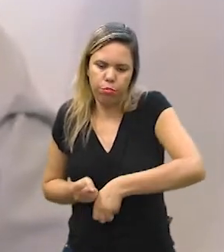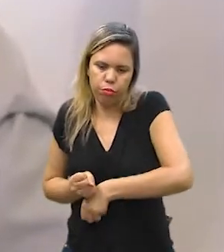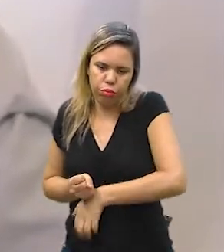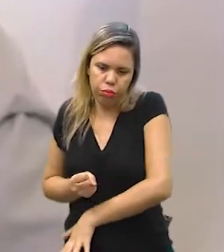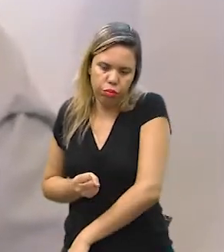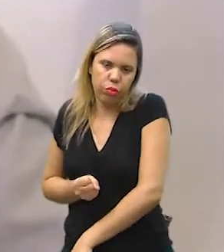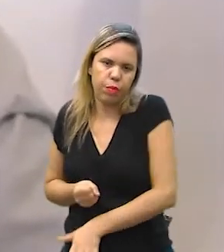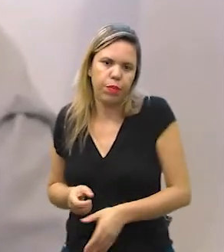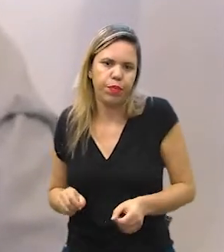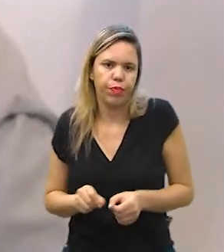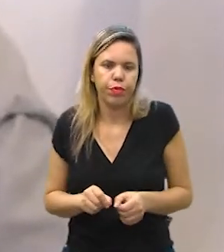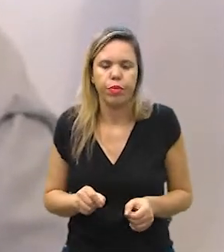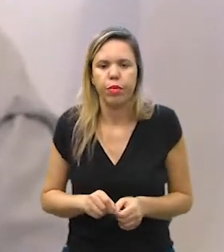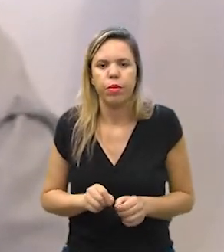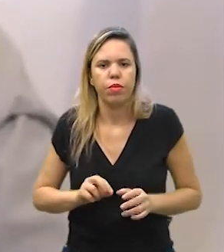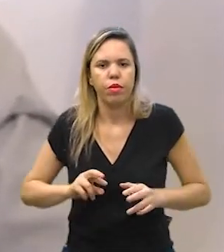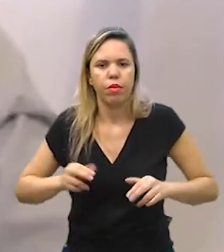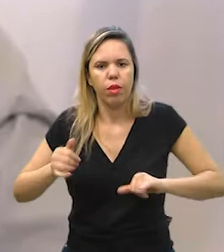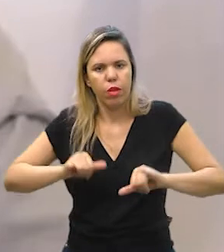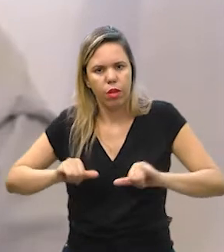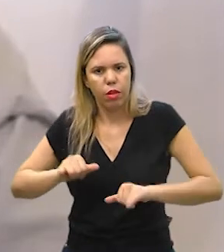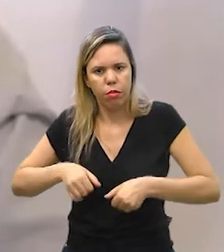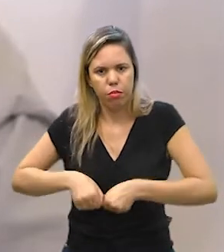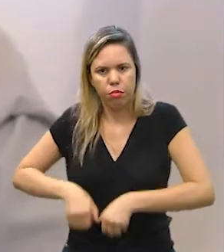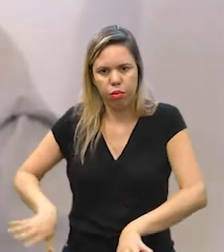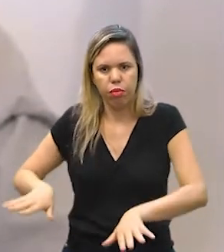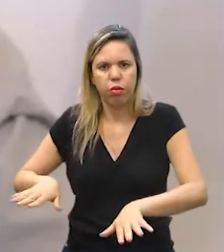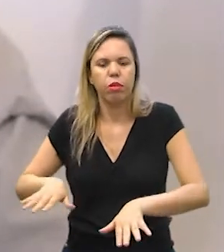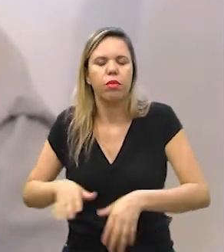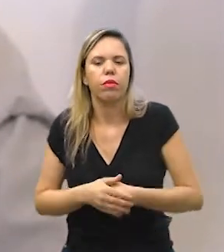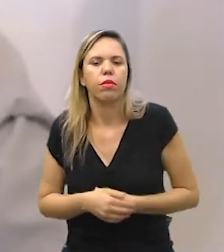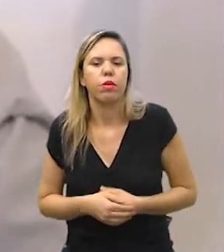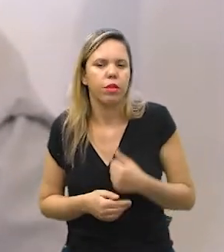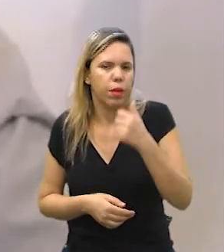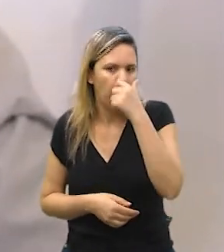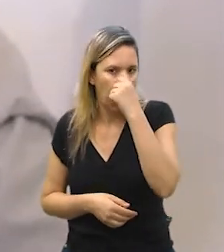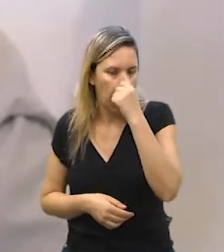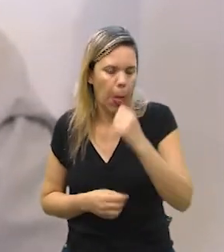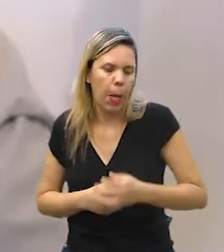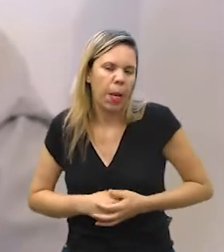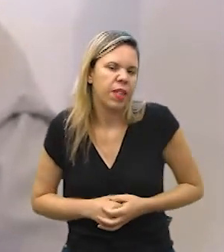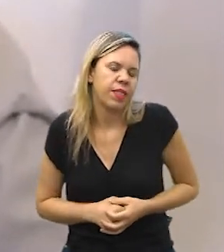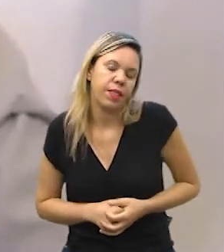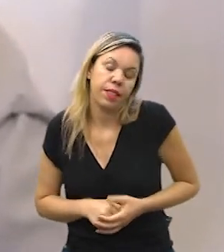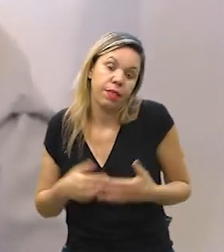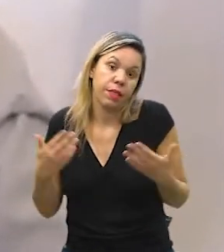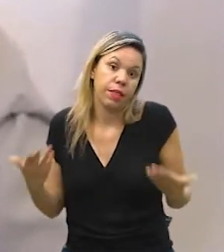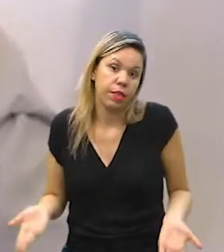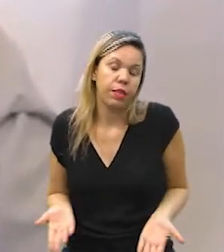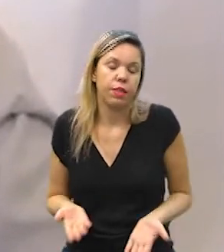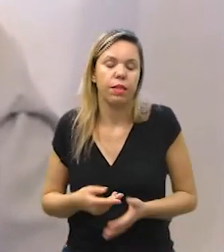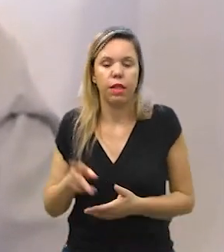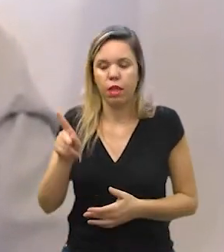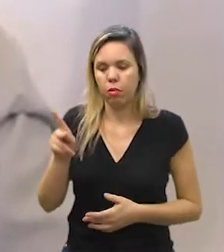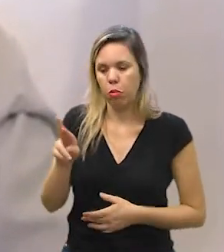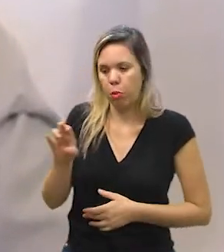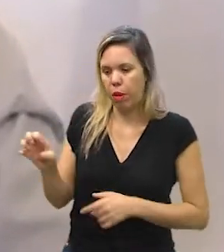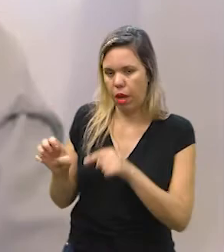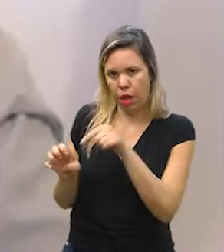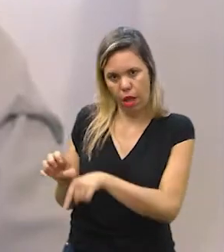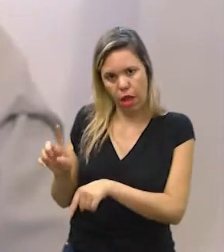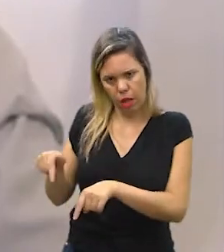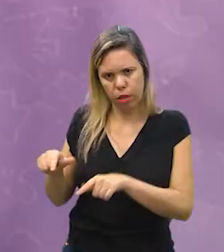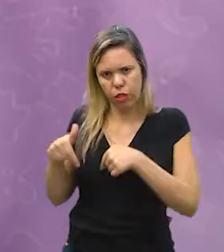substâncias metabólicas, toxinas, penetrem no intestino e sejam absorvidas. Então, o pré-biótico tem